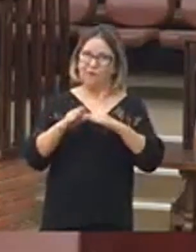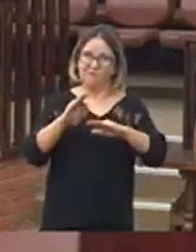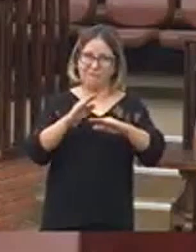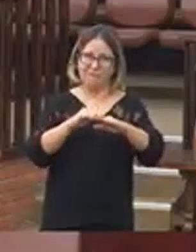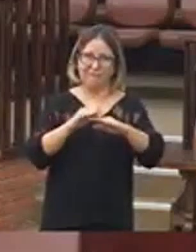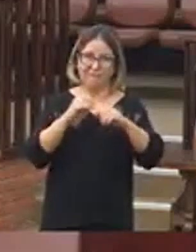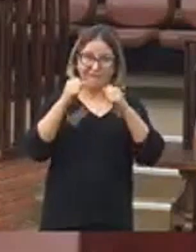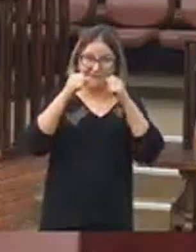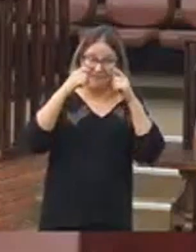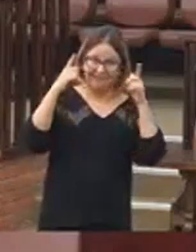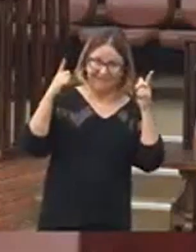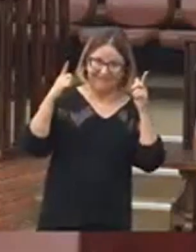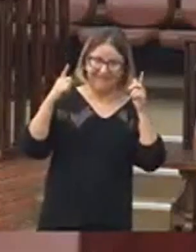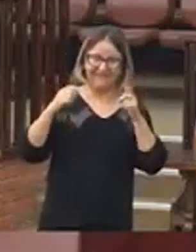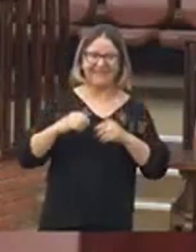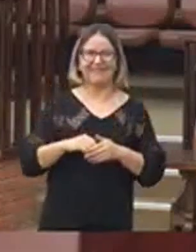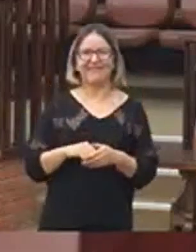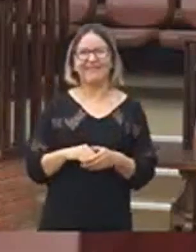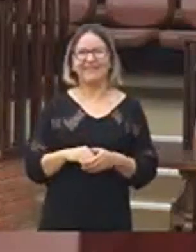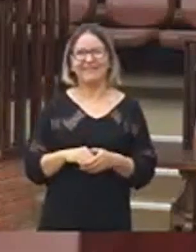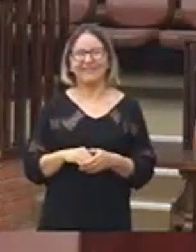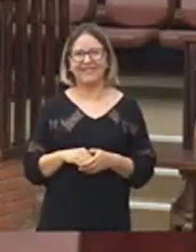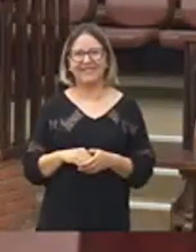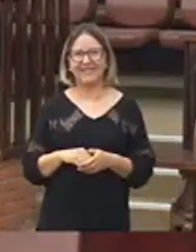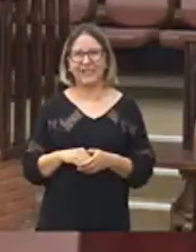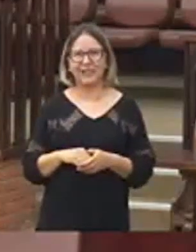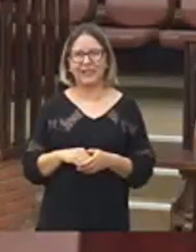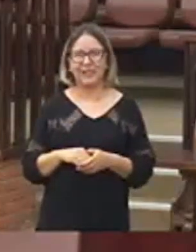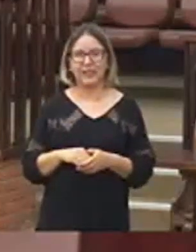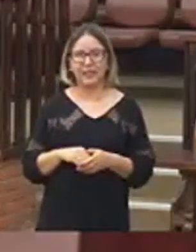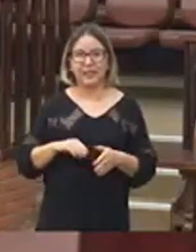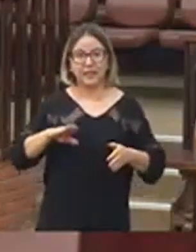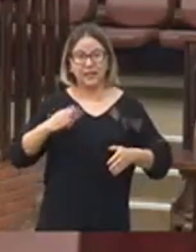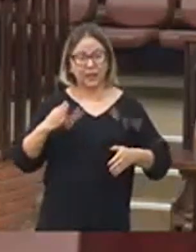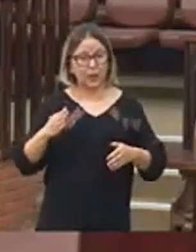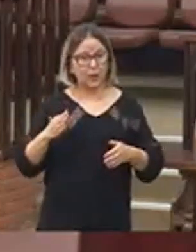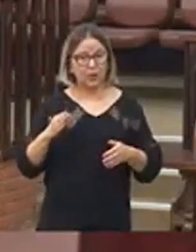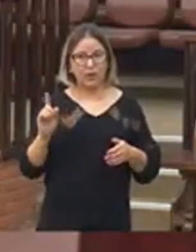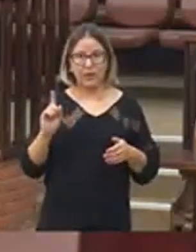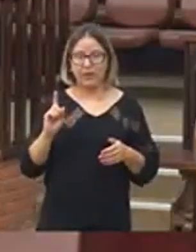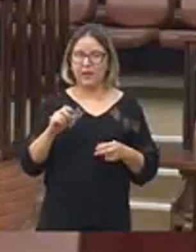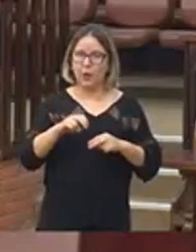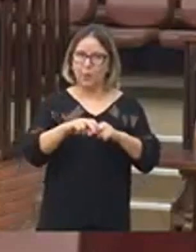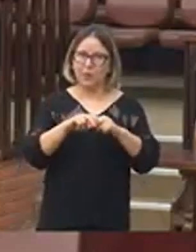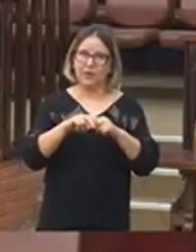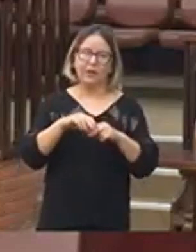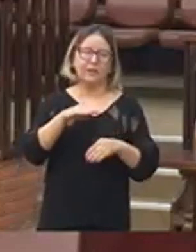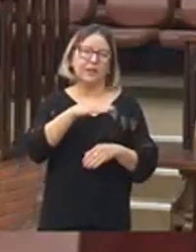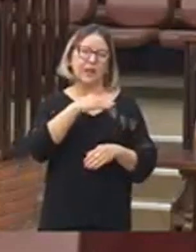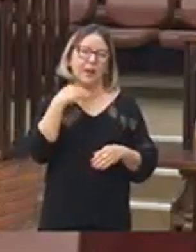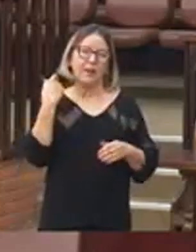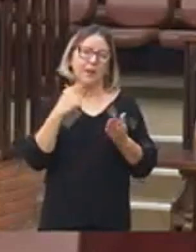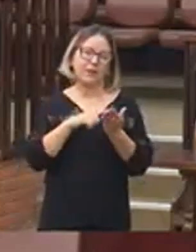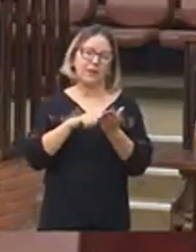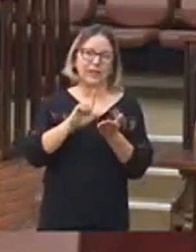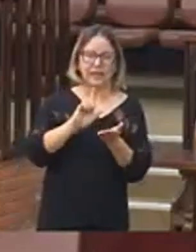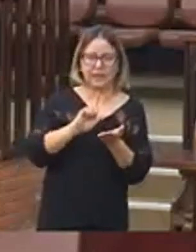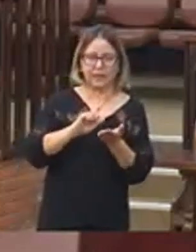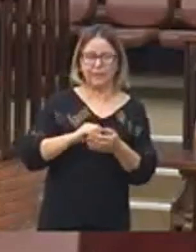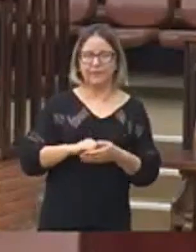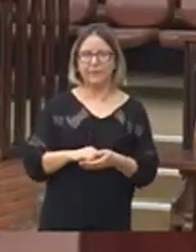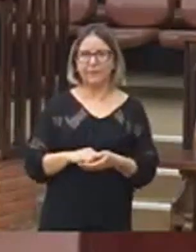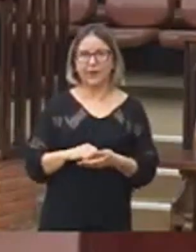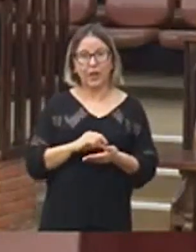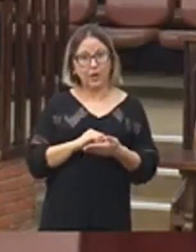Ele sabia o que ia fazer. Então não foi por causa da morte de Lázaro. Se você olhar nos